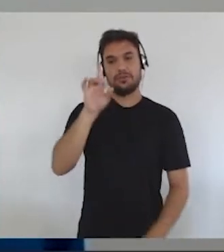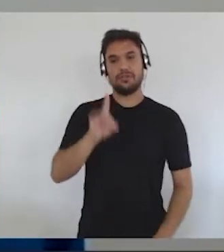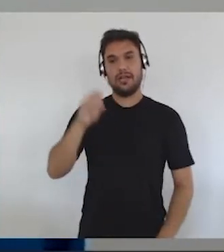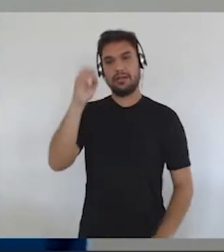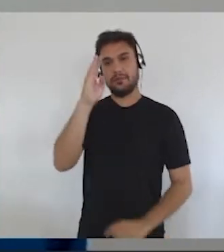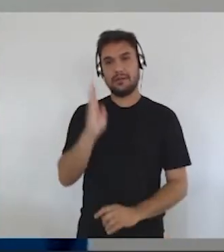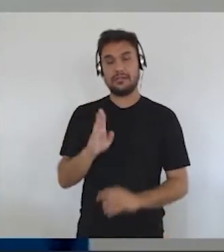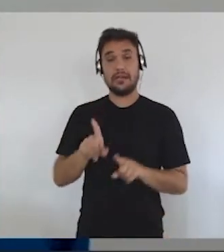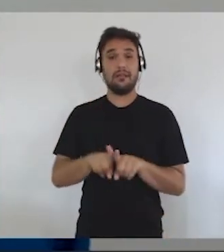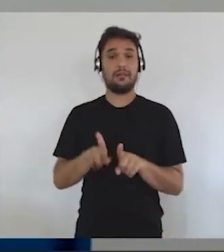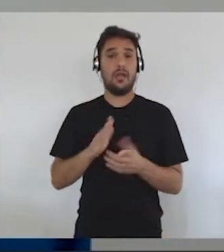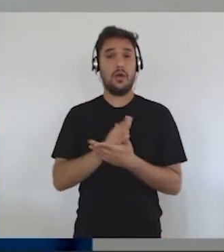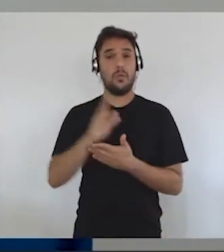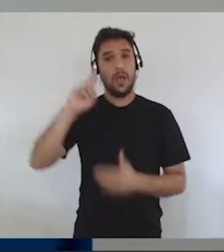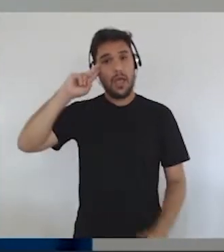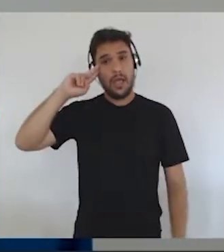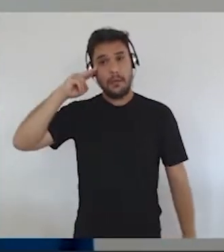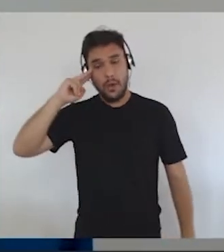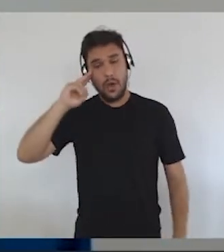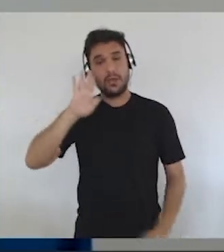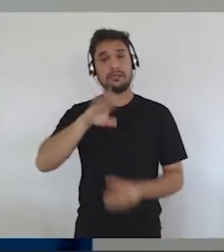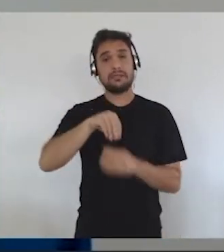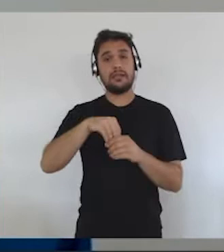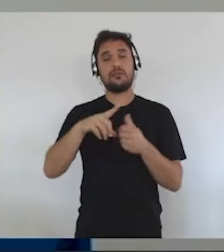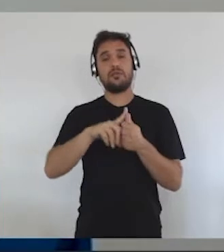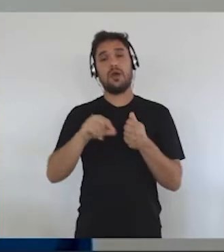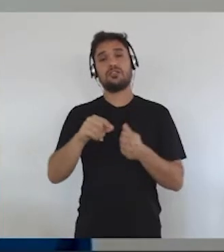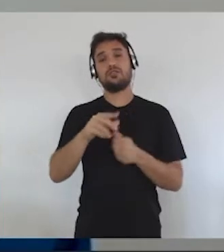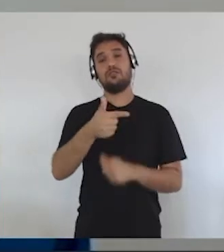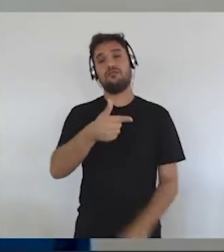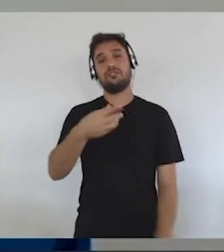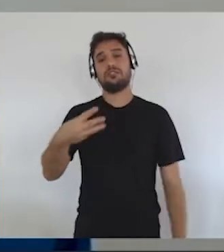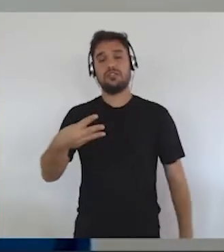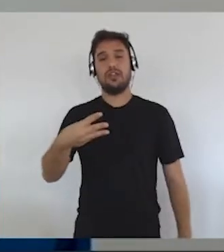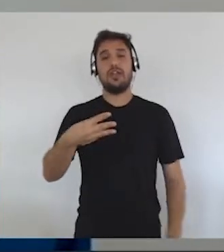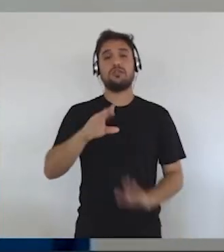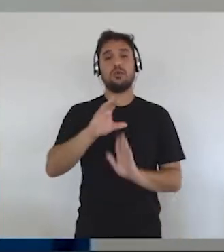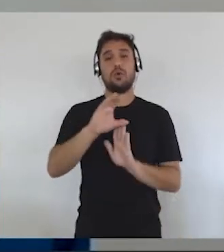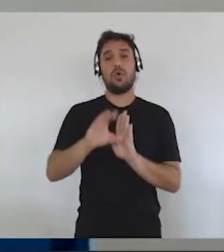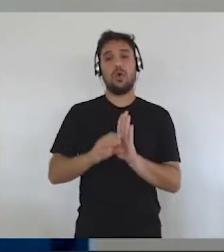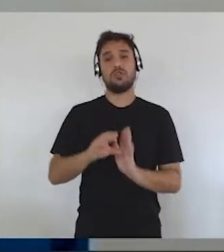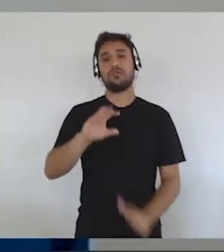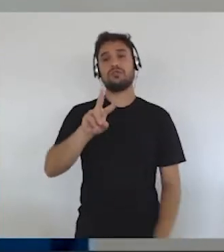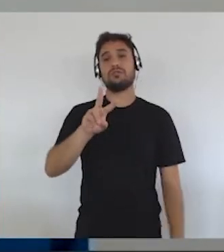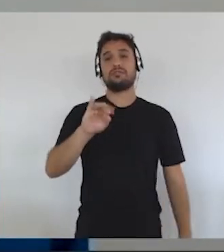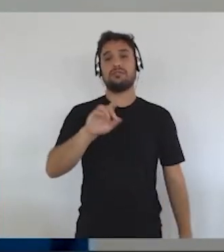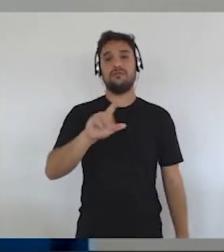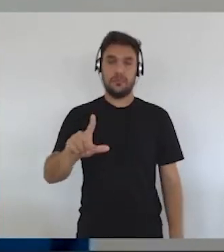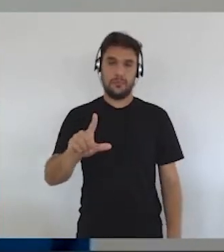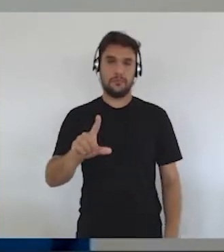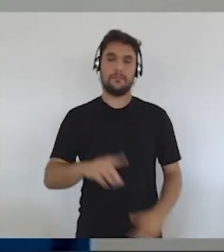as hipóteses do artigo 23 do Código de Processo Civil, e